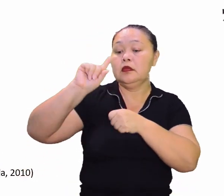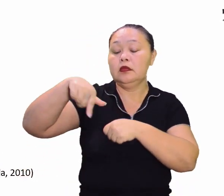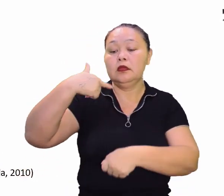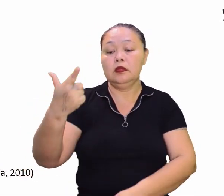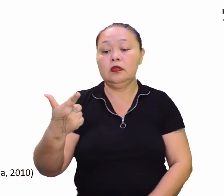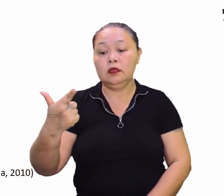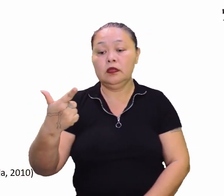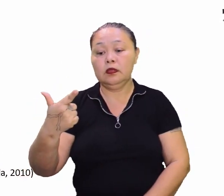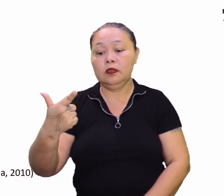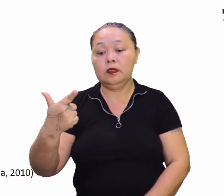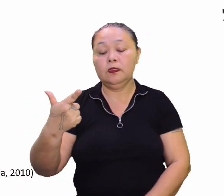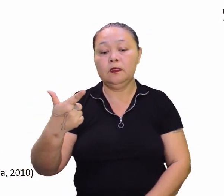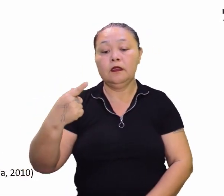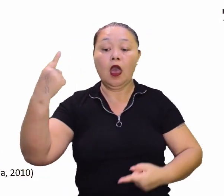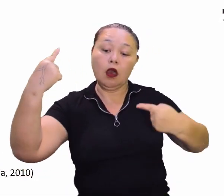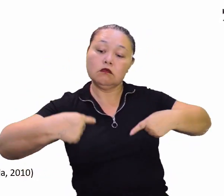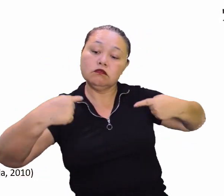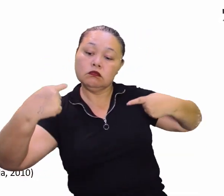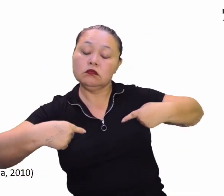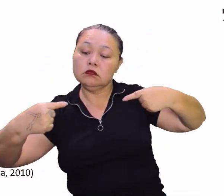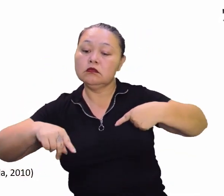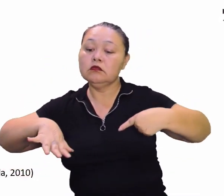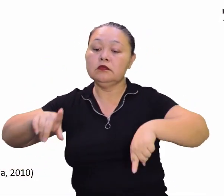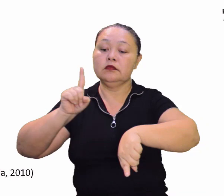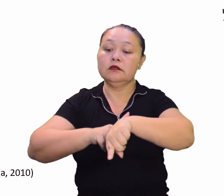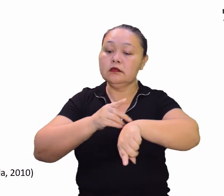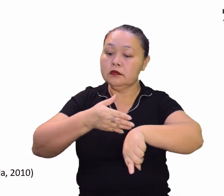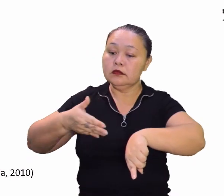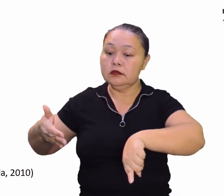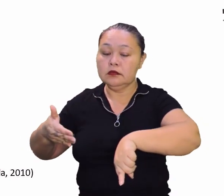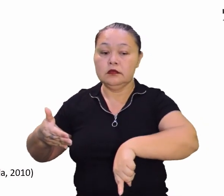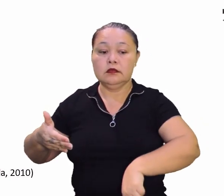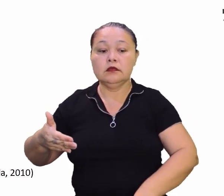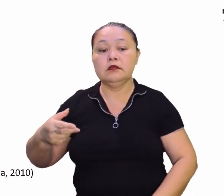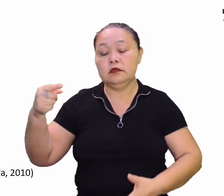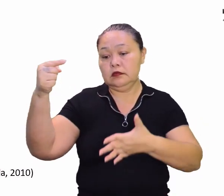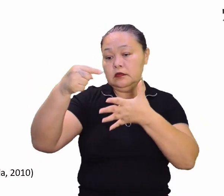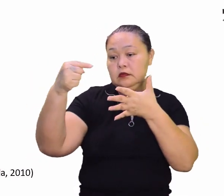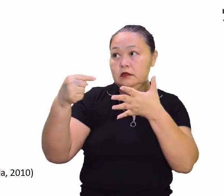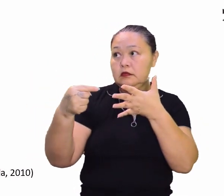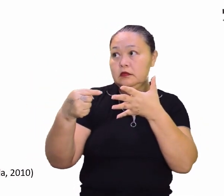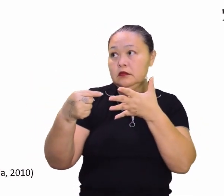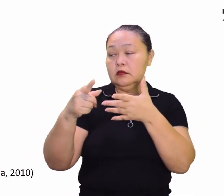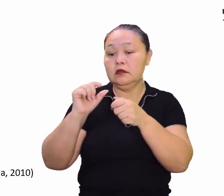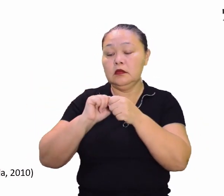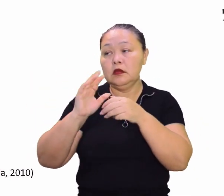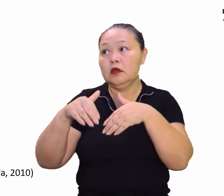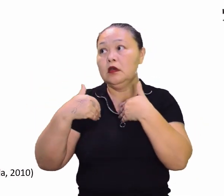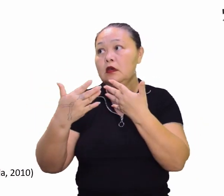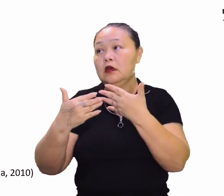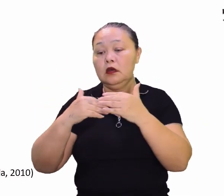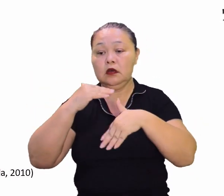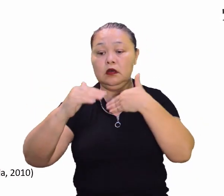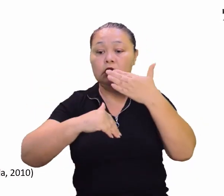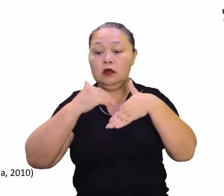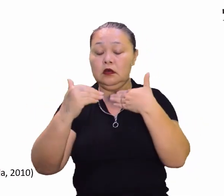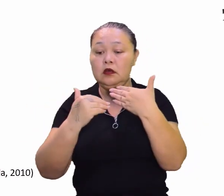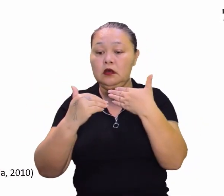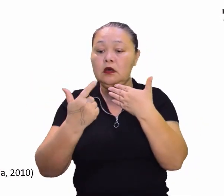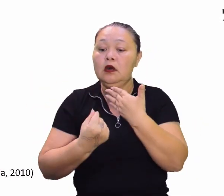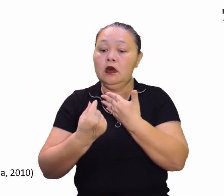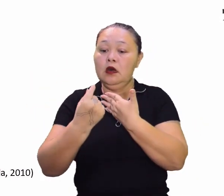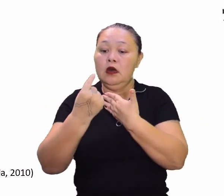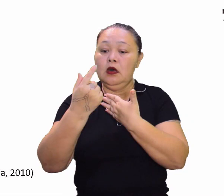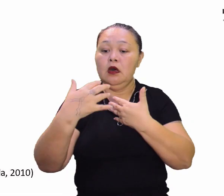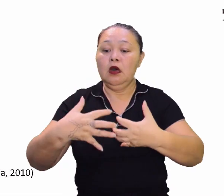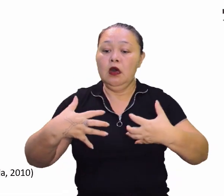sido altamente competitivos naquele momento. E esses fatores acabaram condicionando o desenvolvimento econômico